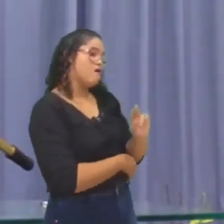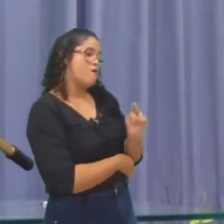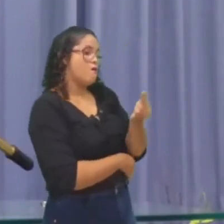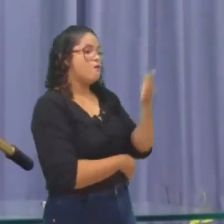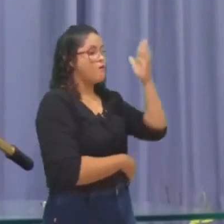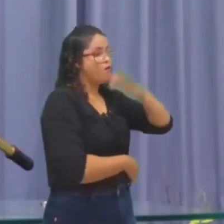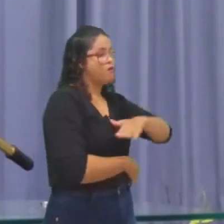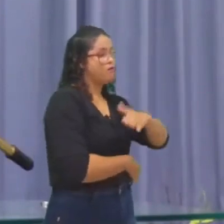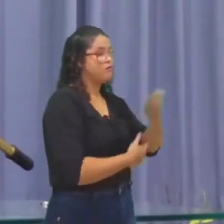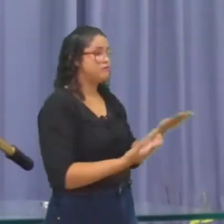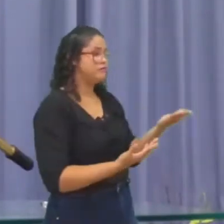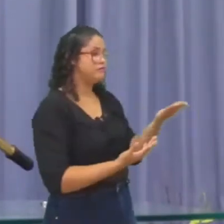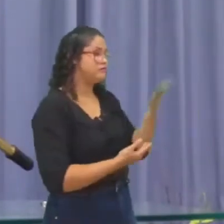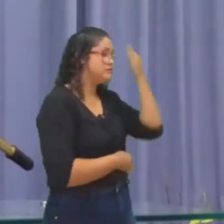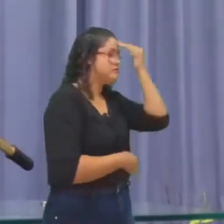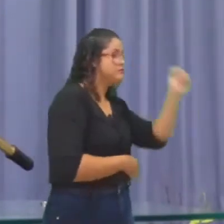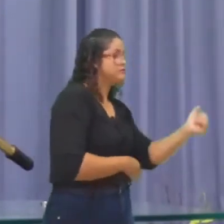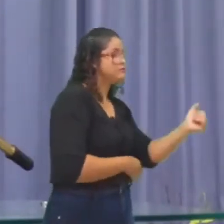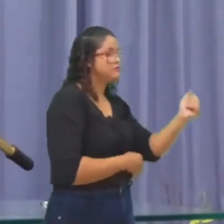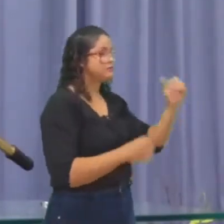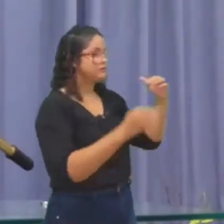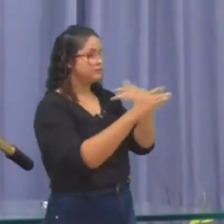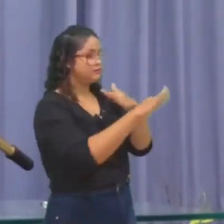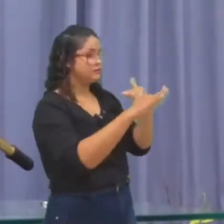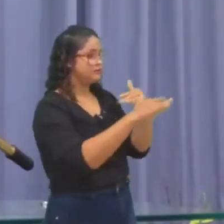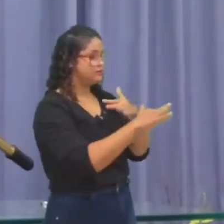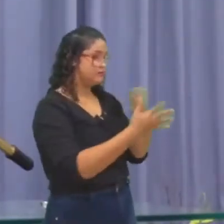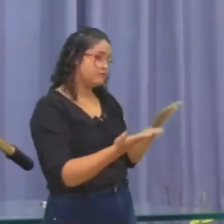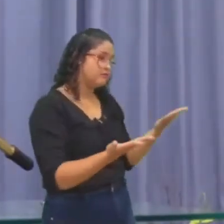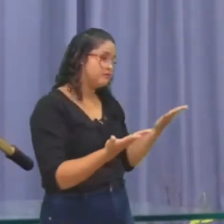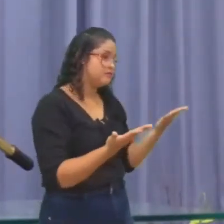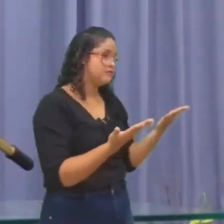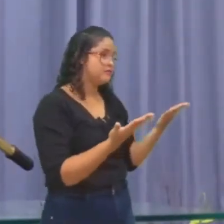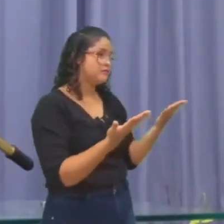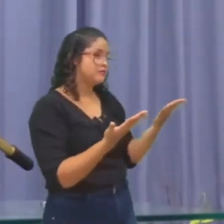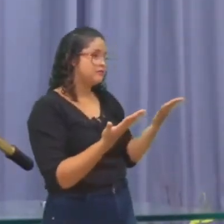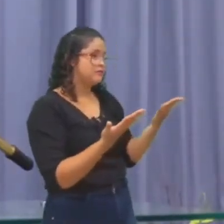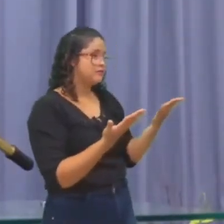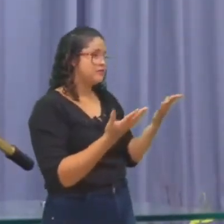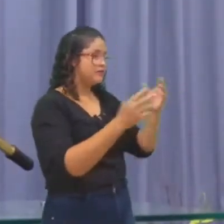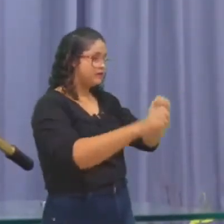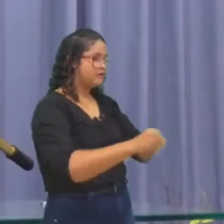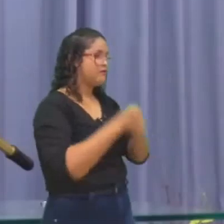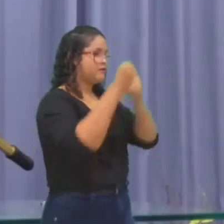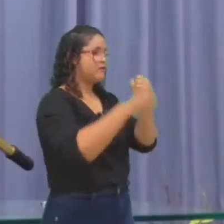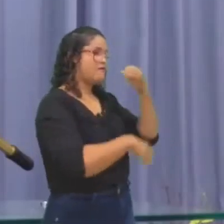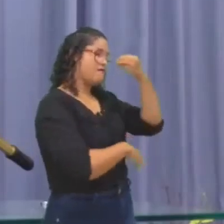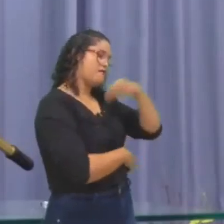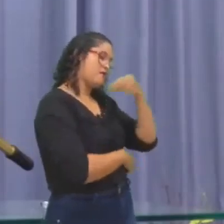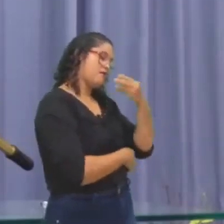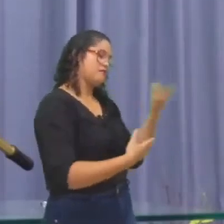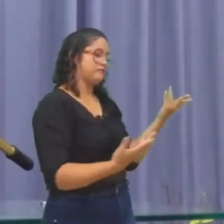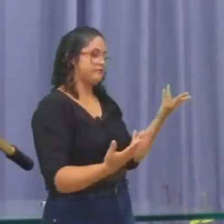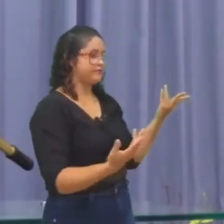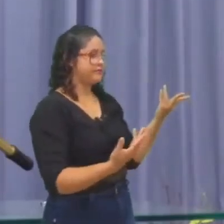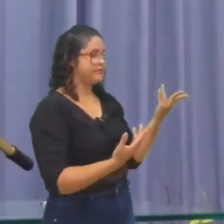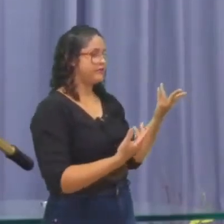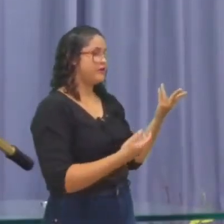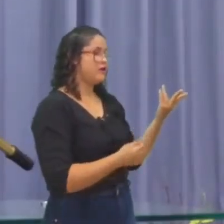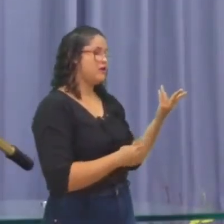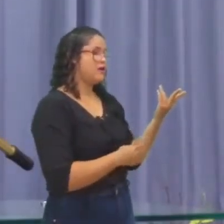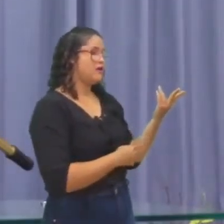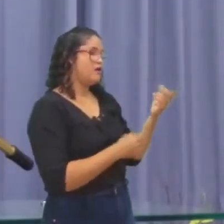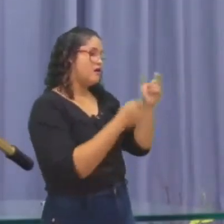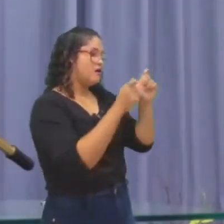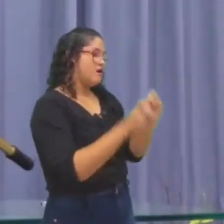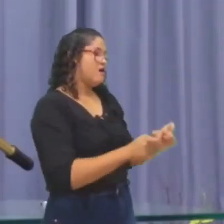as cidades em que habita, se arraiais ou fortalezas? E que tal é a terra, se gorda